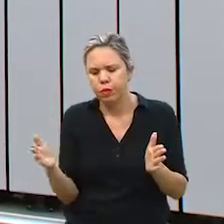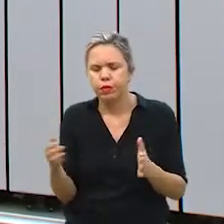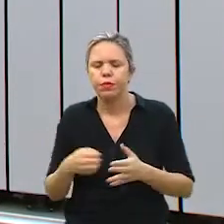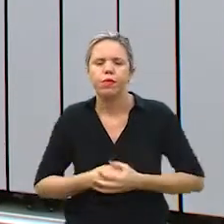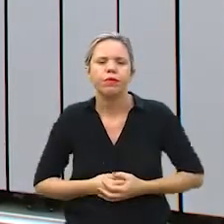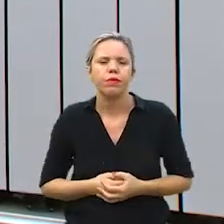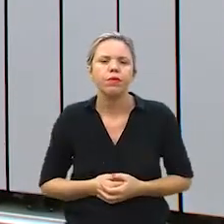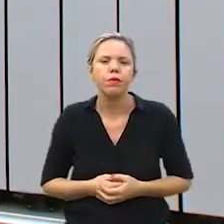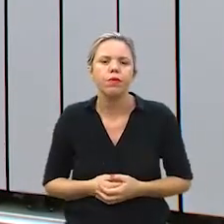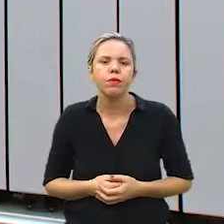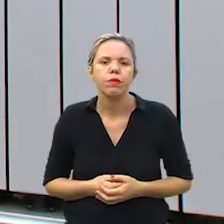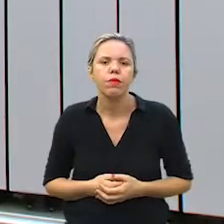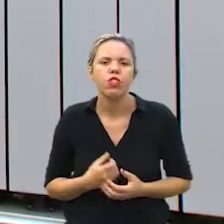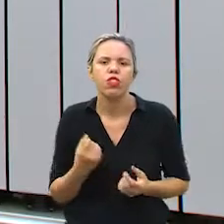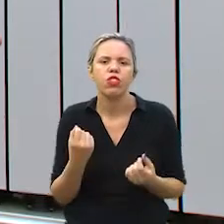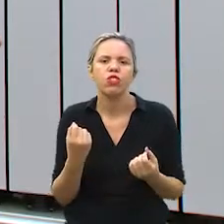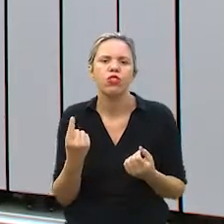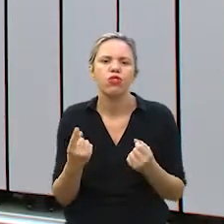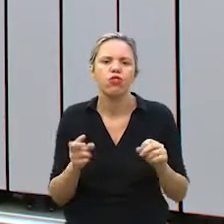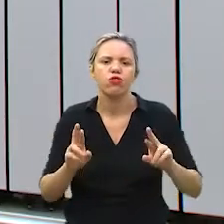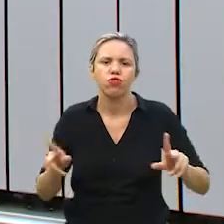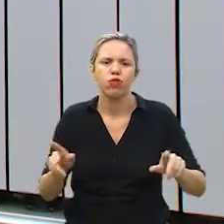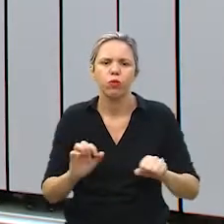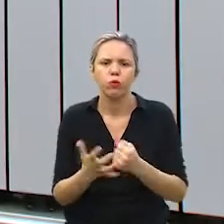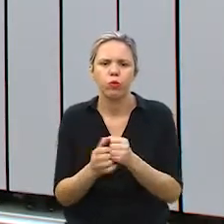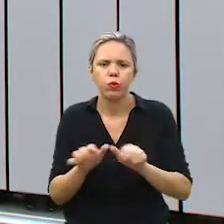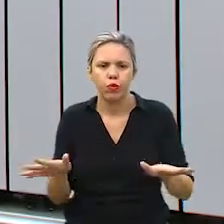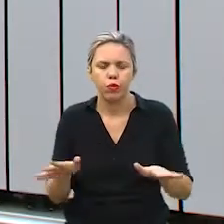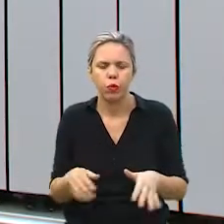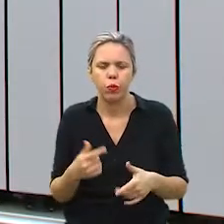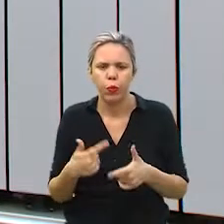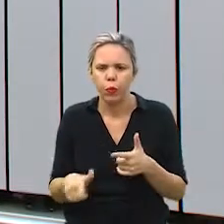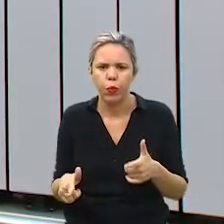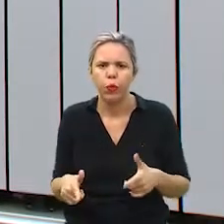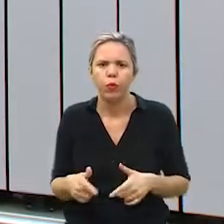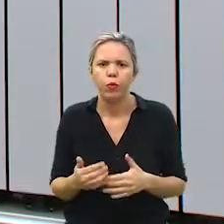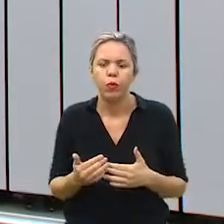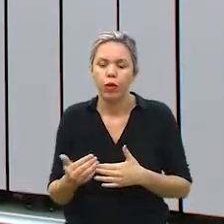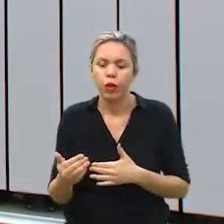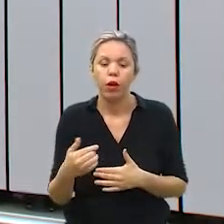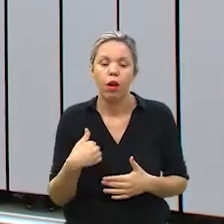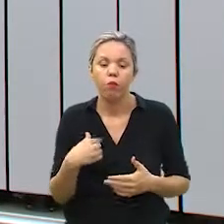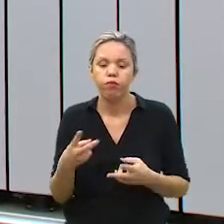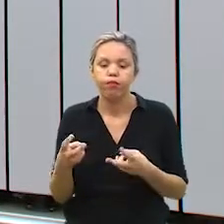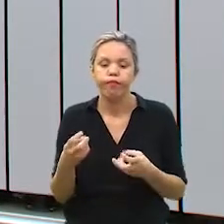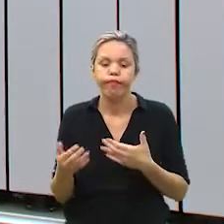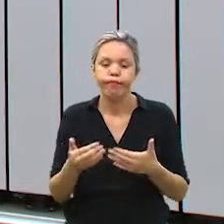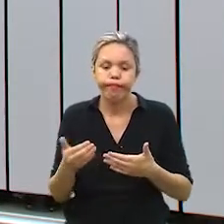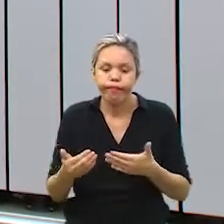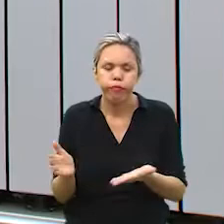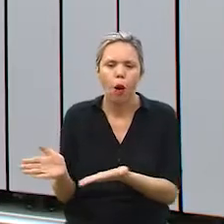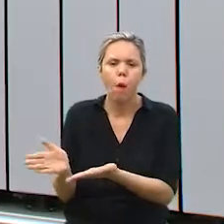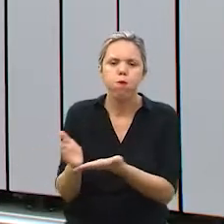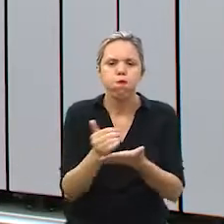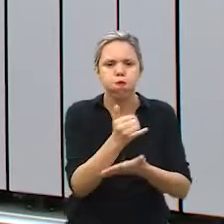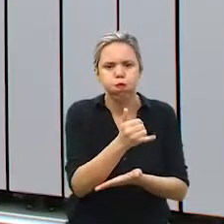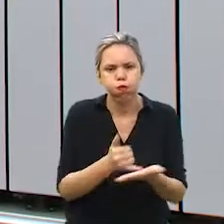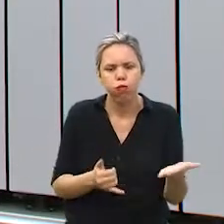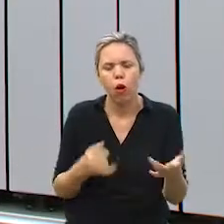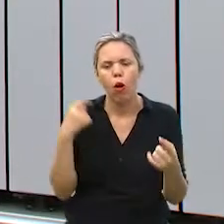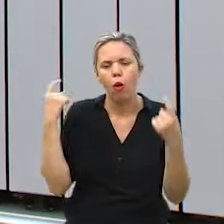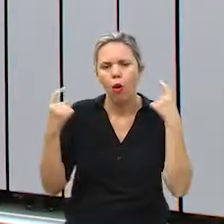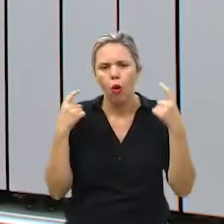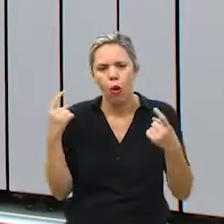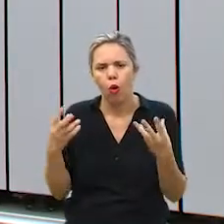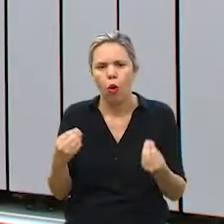secretário? Uma época típica com a pandemia, e com a pandemia as previsões que nós temos de arrecadação, é isso que